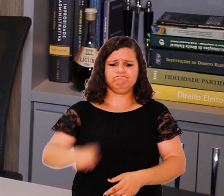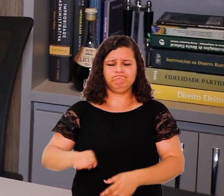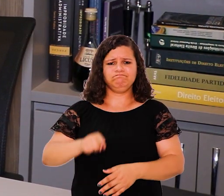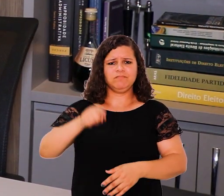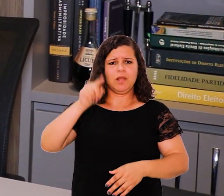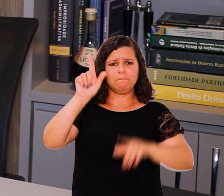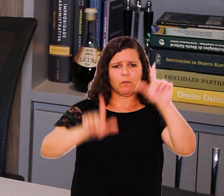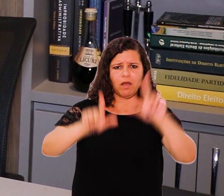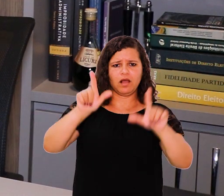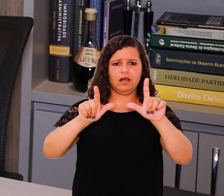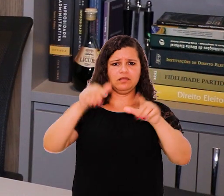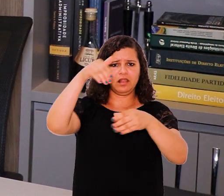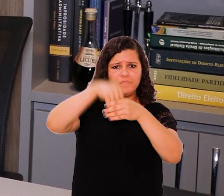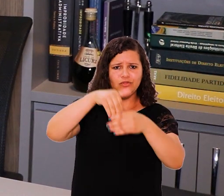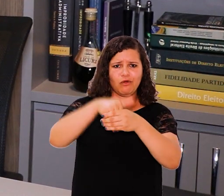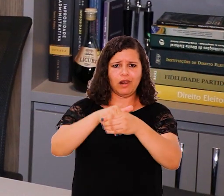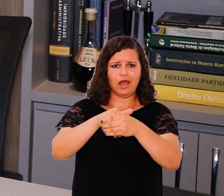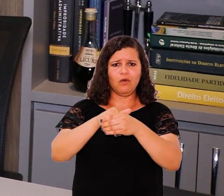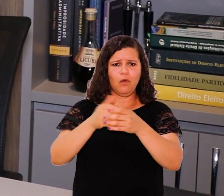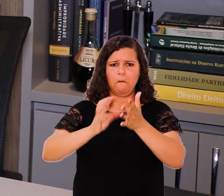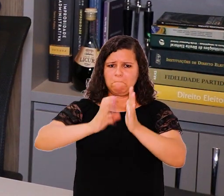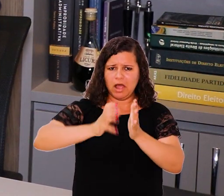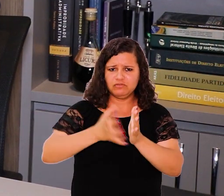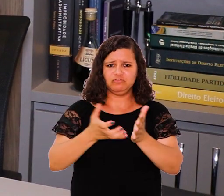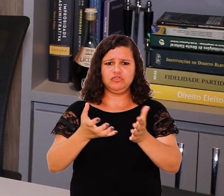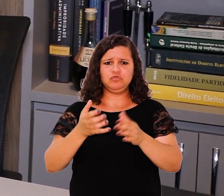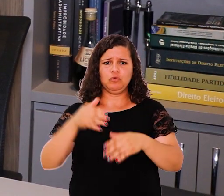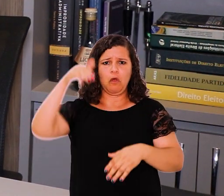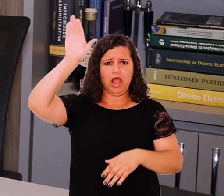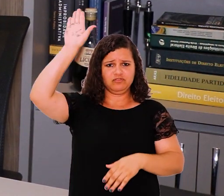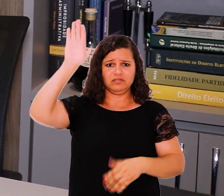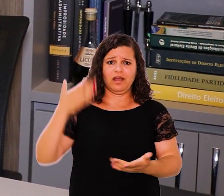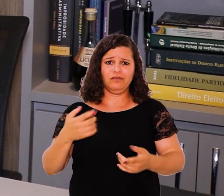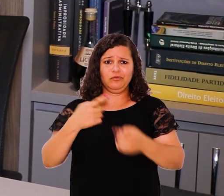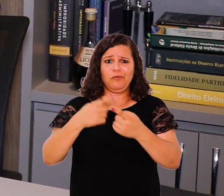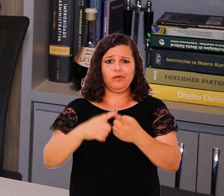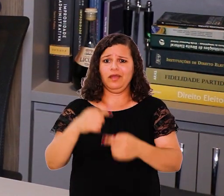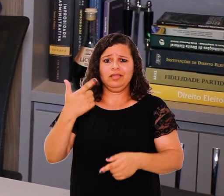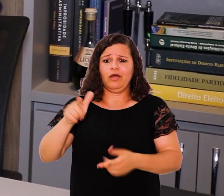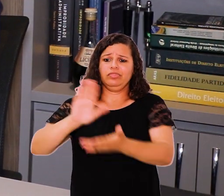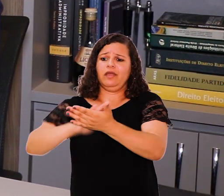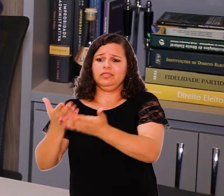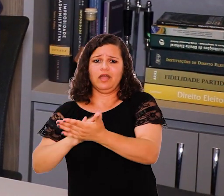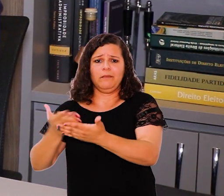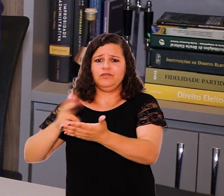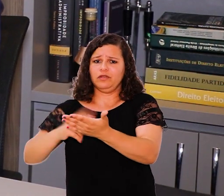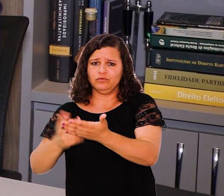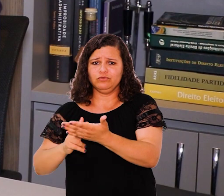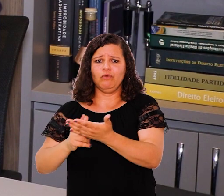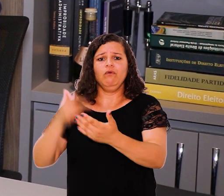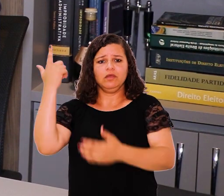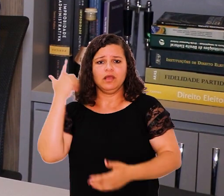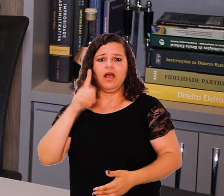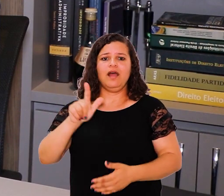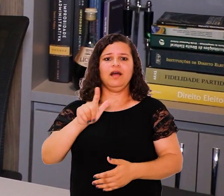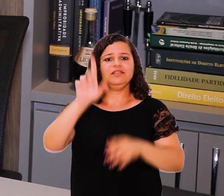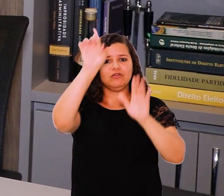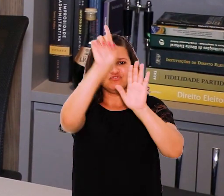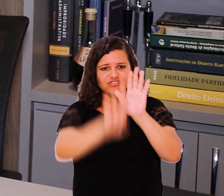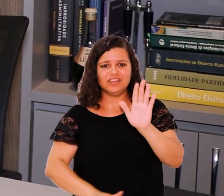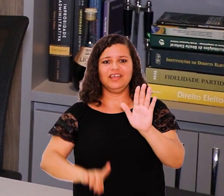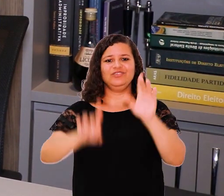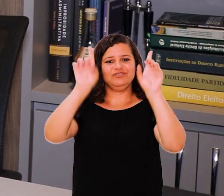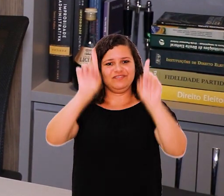da propaganda eleitoral daquele partido, daquele candidato, que não dispõe de um profissional que garanta o direito